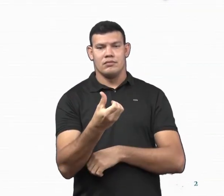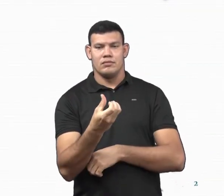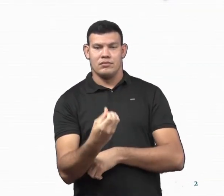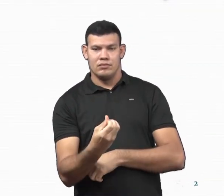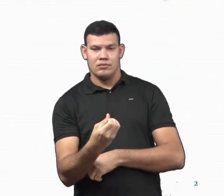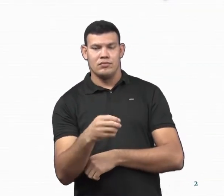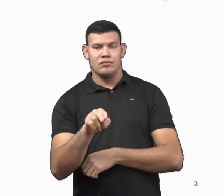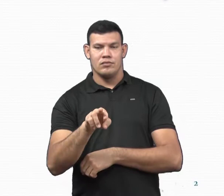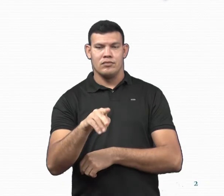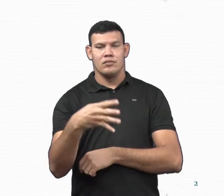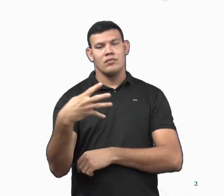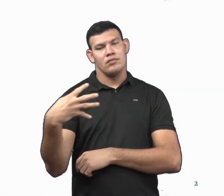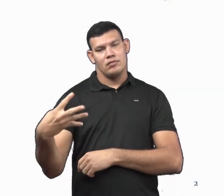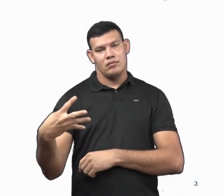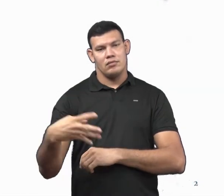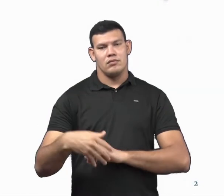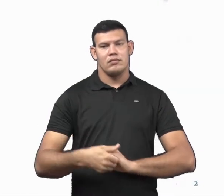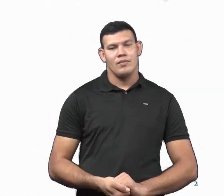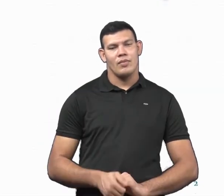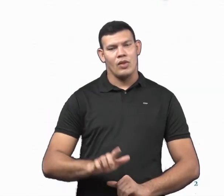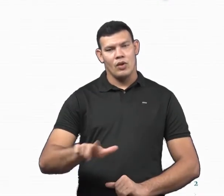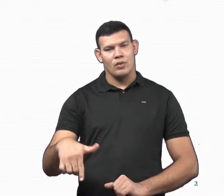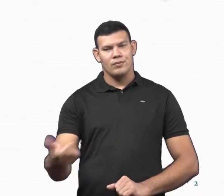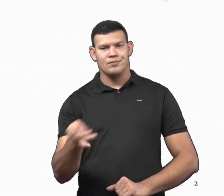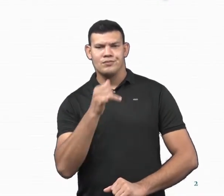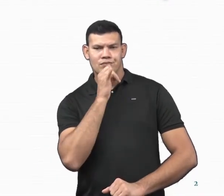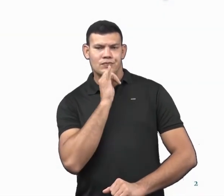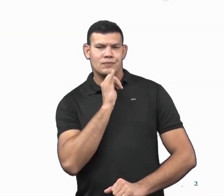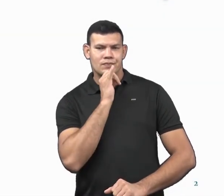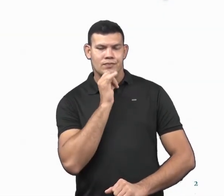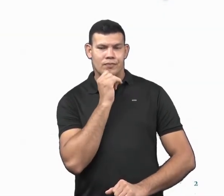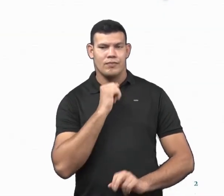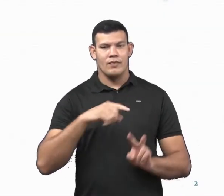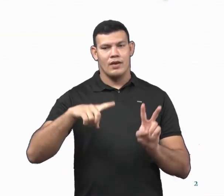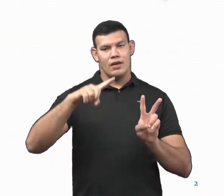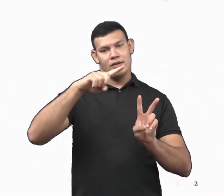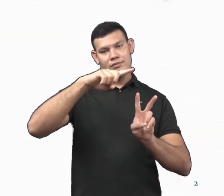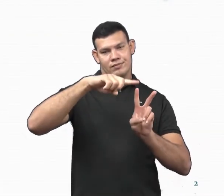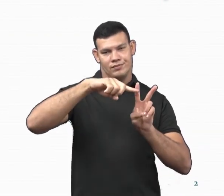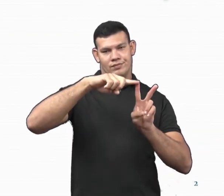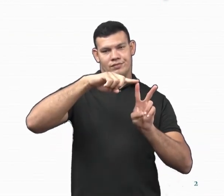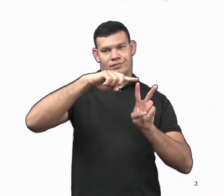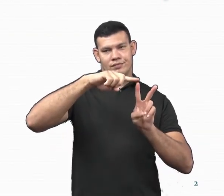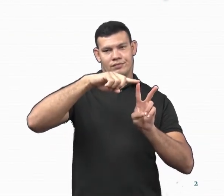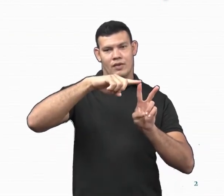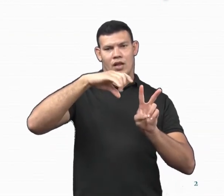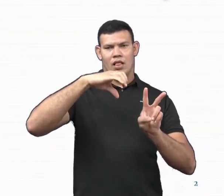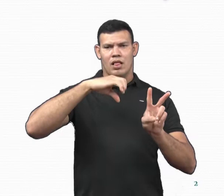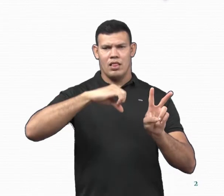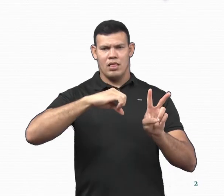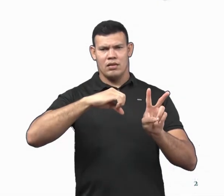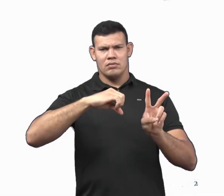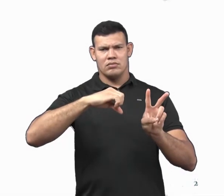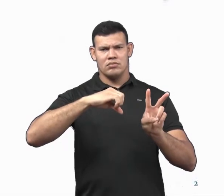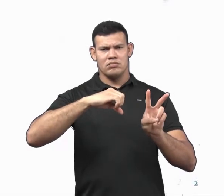16. Tá. Um último exemplo é esse que vocês estão vendo. Percebam que não